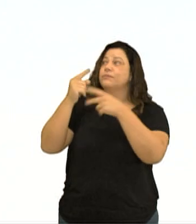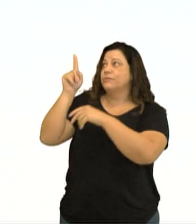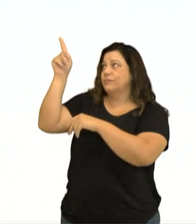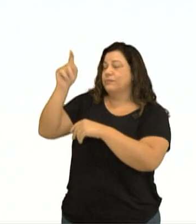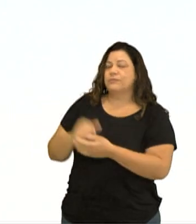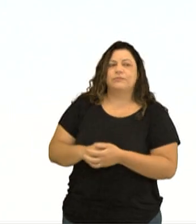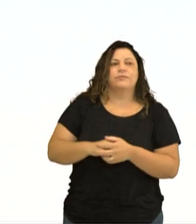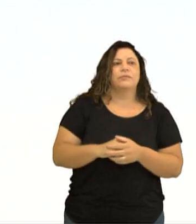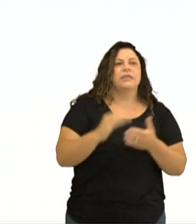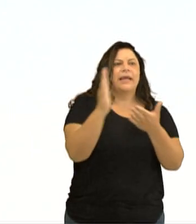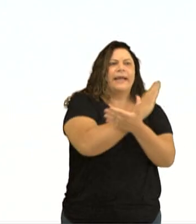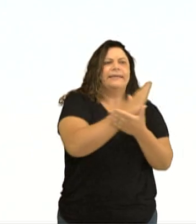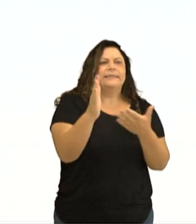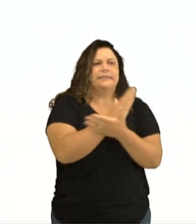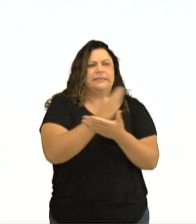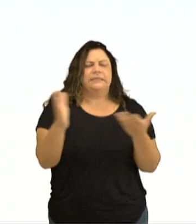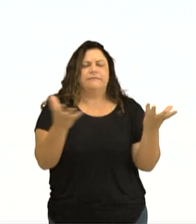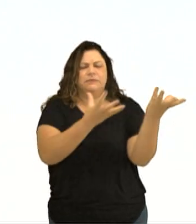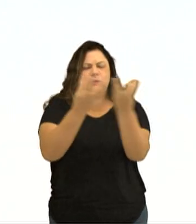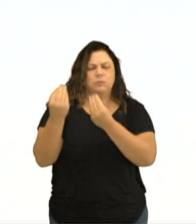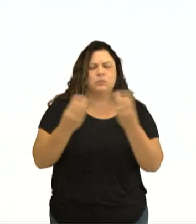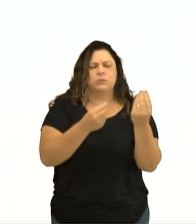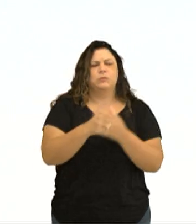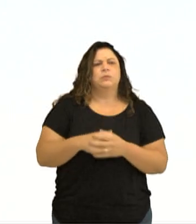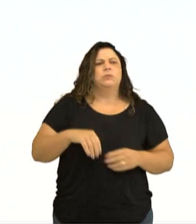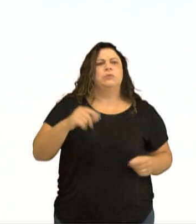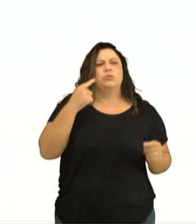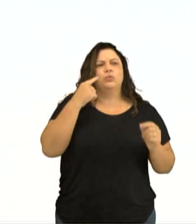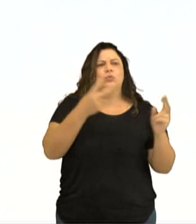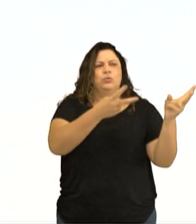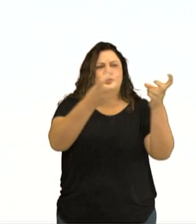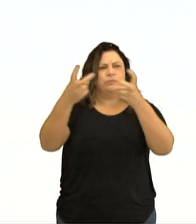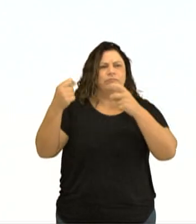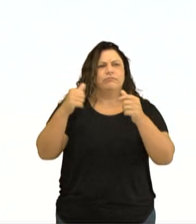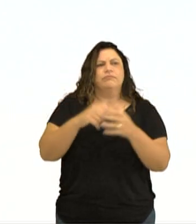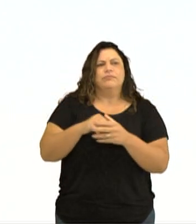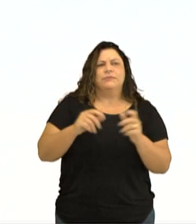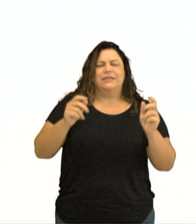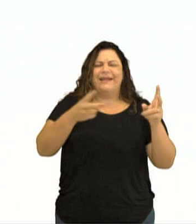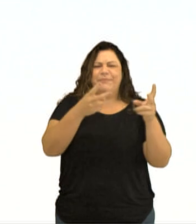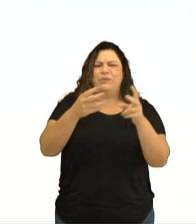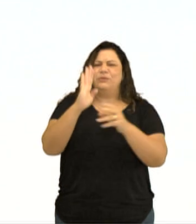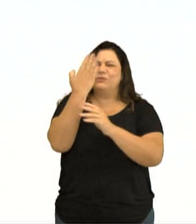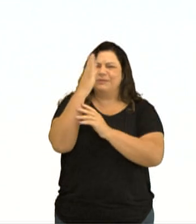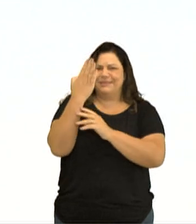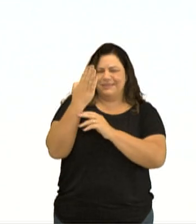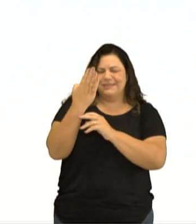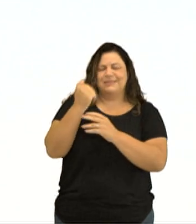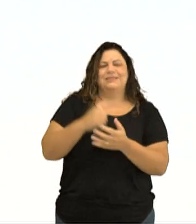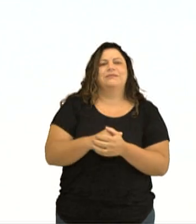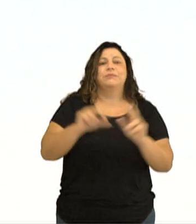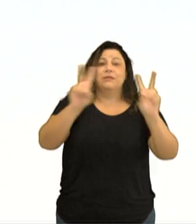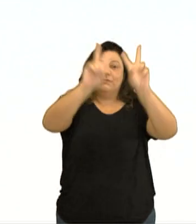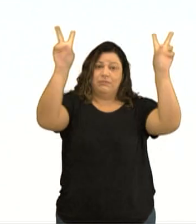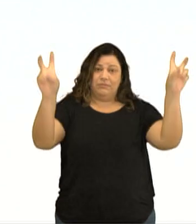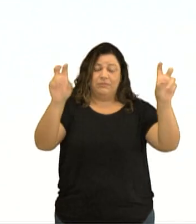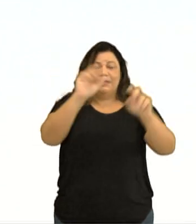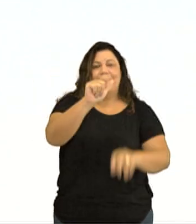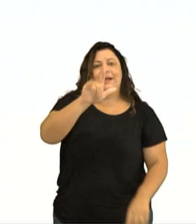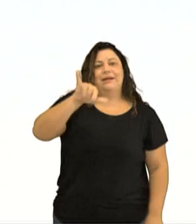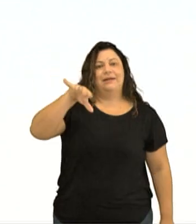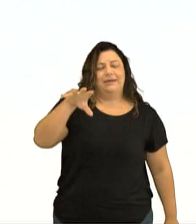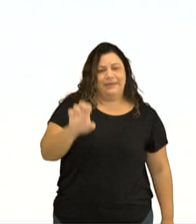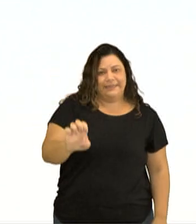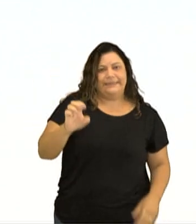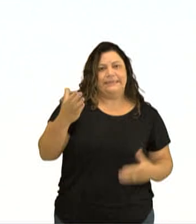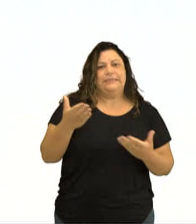espelhos. 3 edições comemoram os 150 anos de Alice no País das Maravilhas, de Lewis Carroll, por